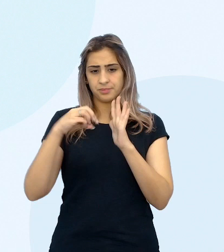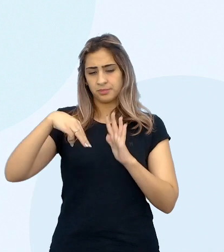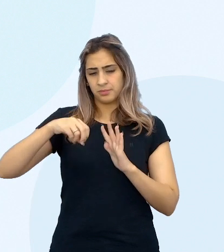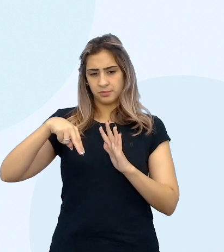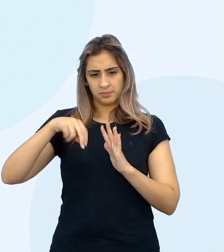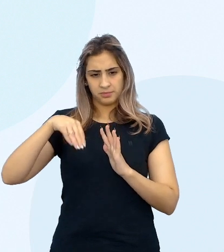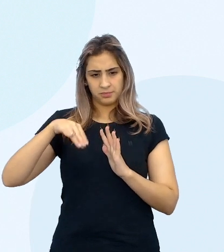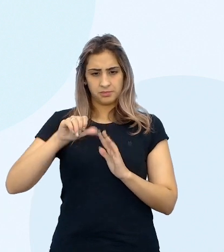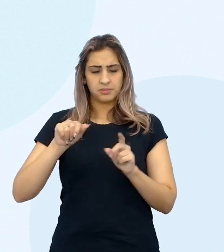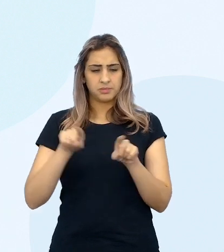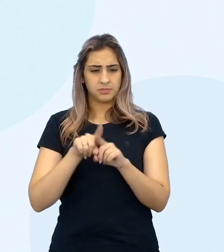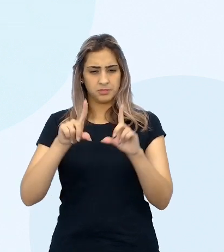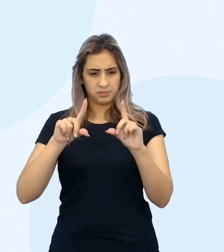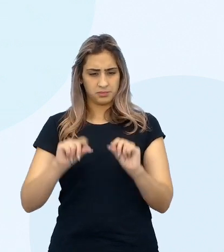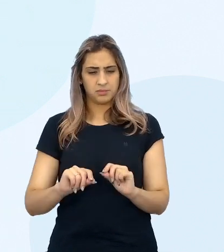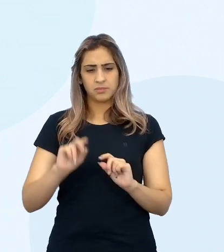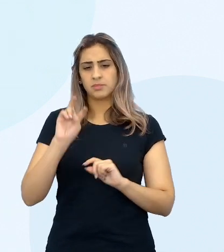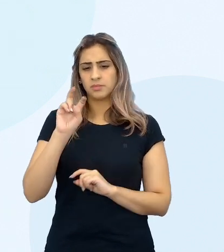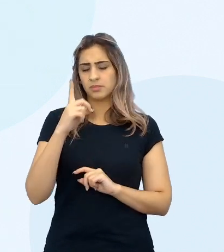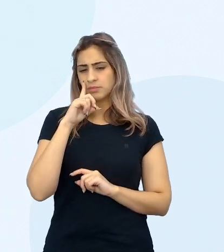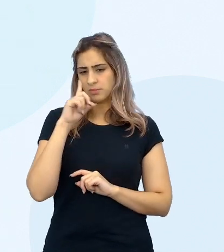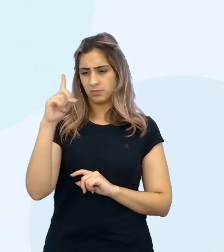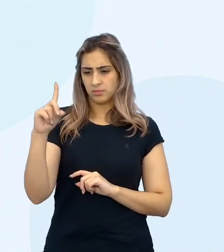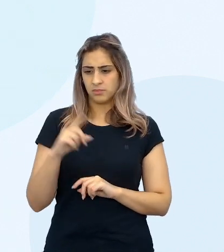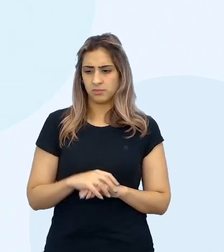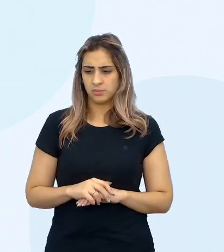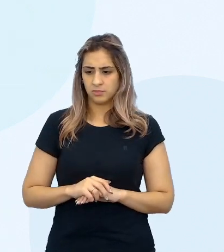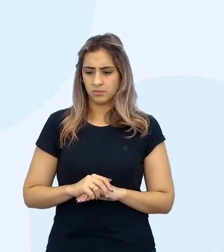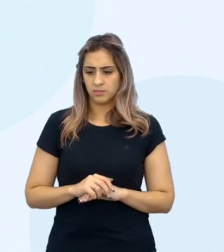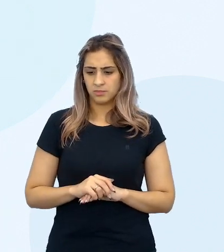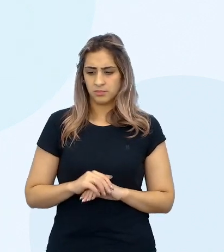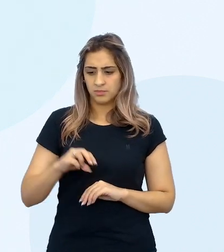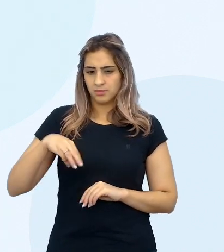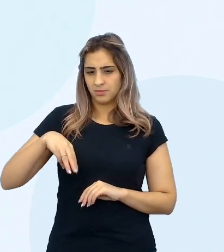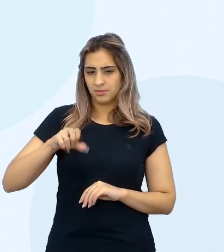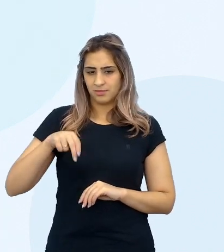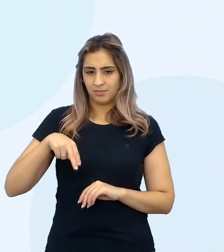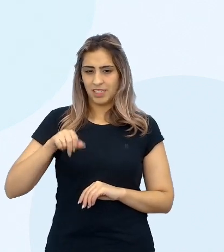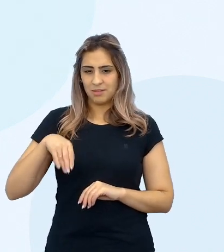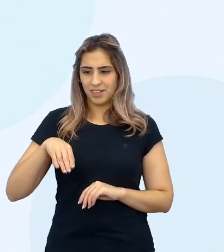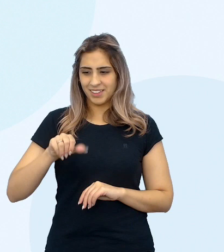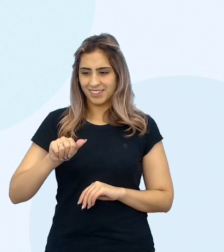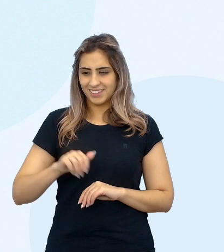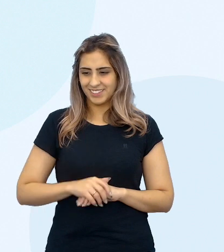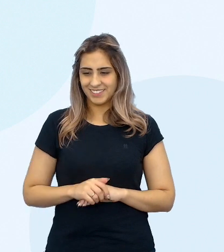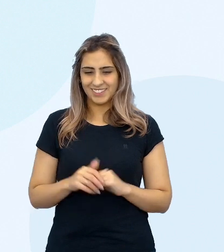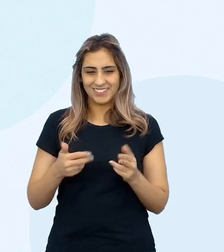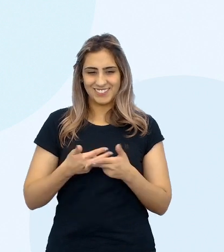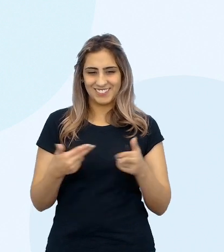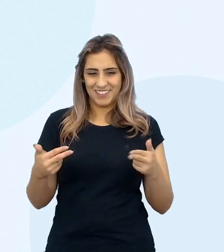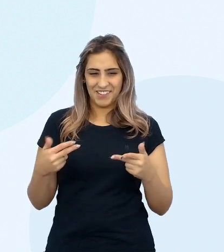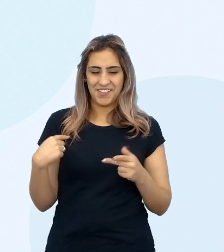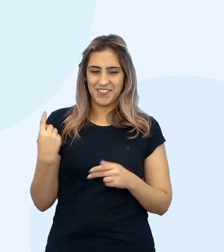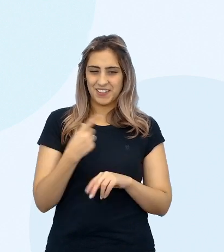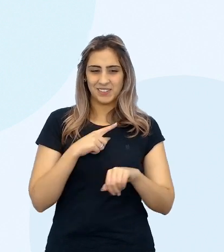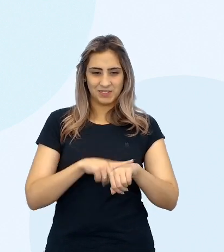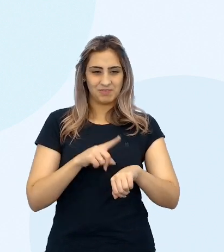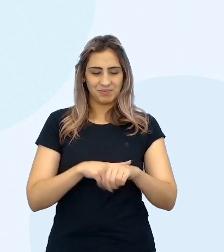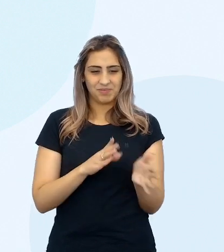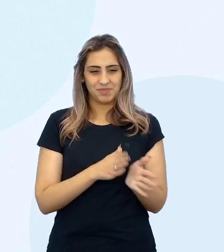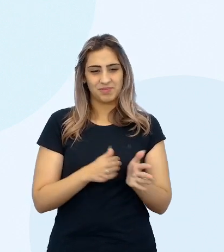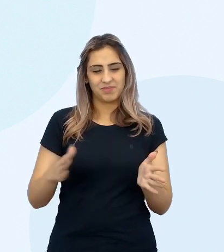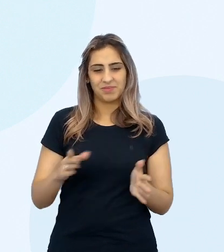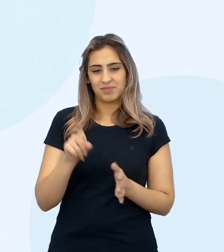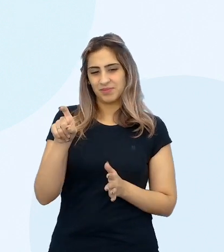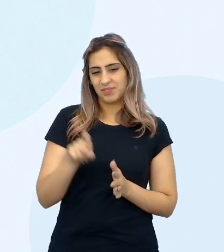determinada região em um período de 5 dias. Então, tem uma tabela aí onde a primeira coluna é o X, que é o nosso X. Lembra que era o período de tempo? Isso. Então, tem o